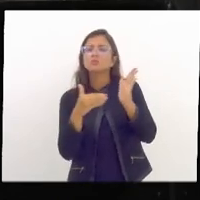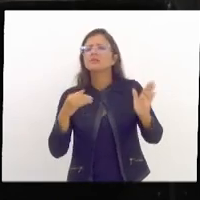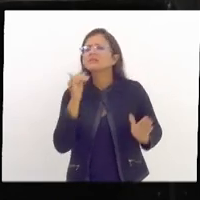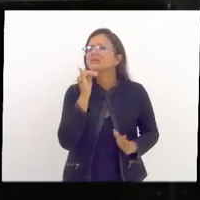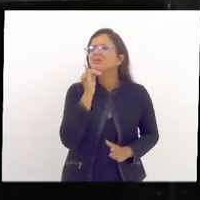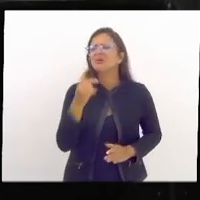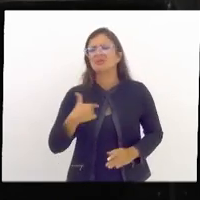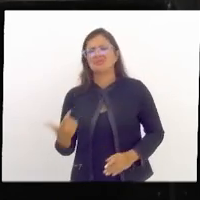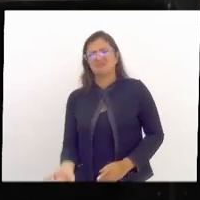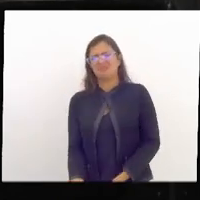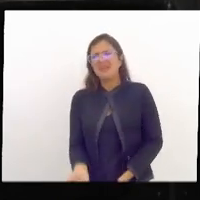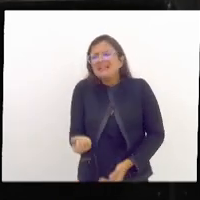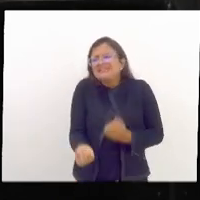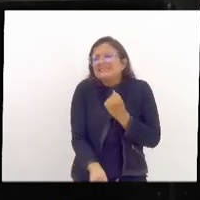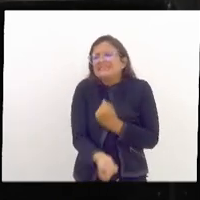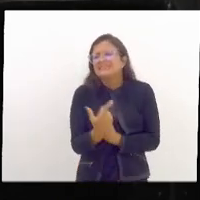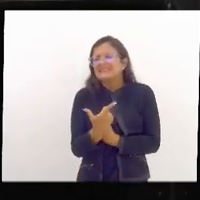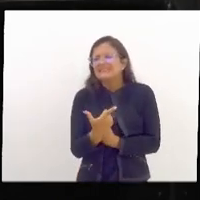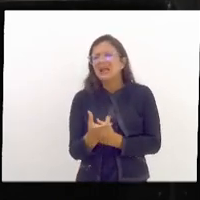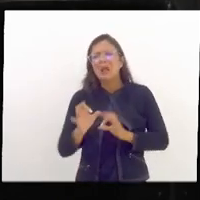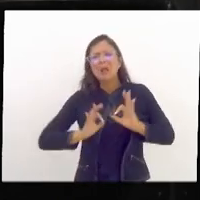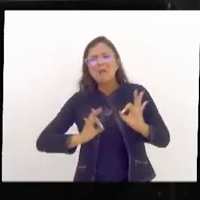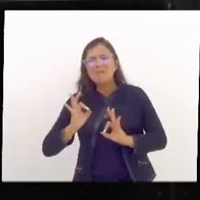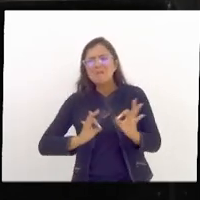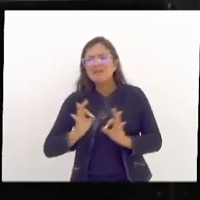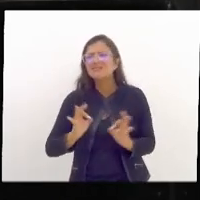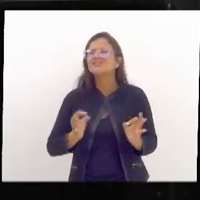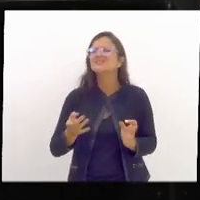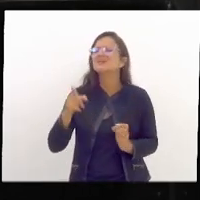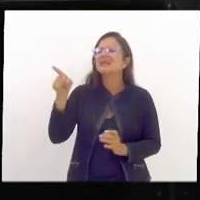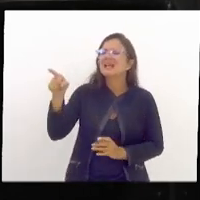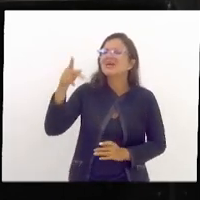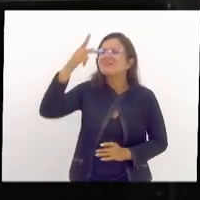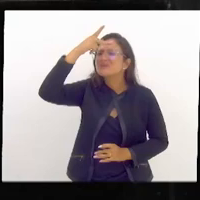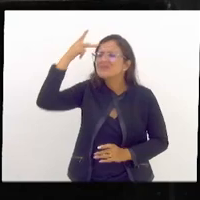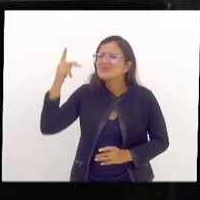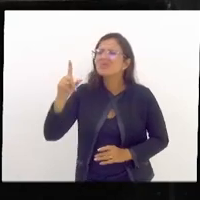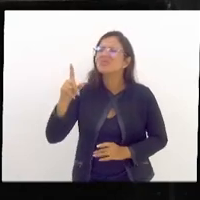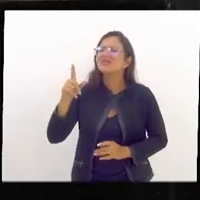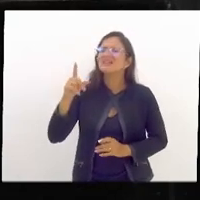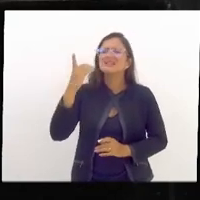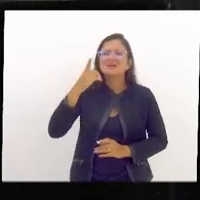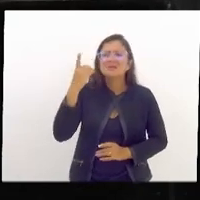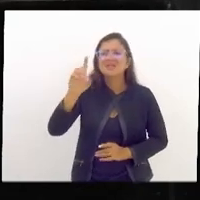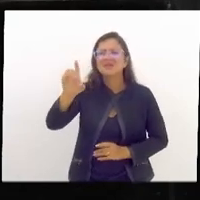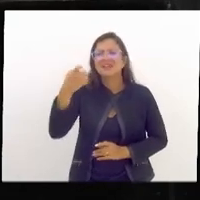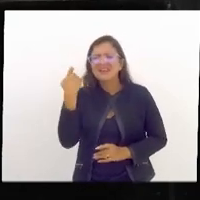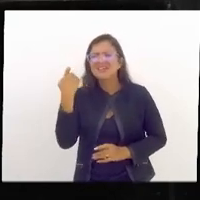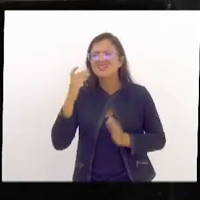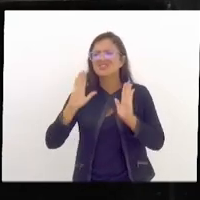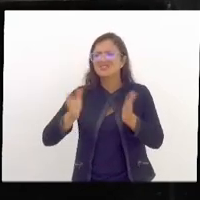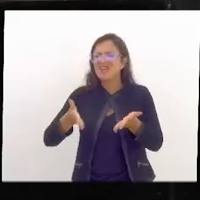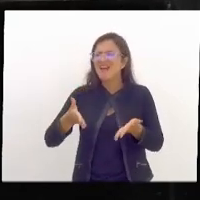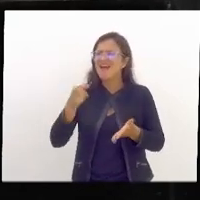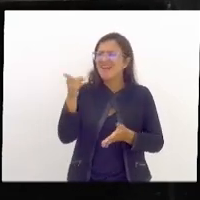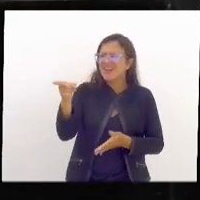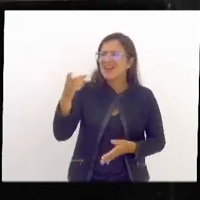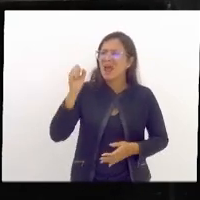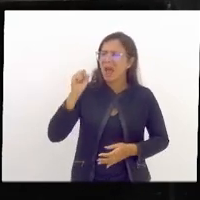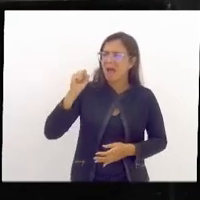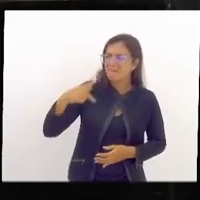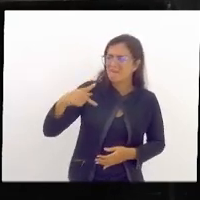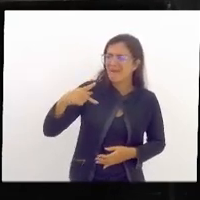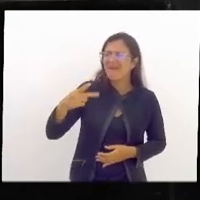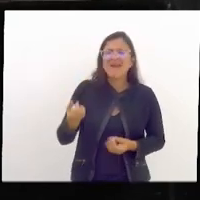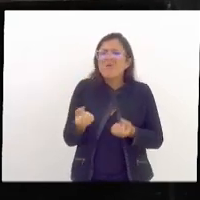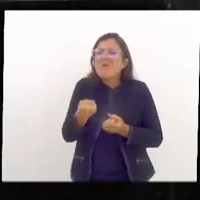Como é isso? Esse plano é estendido a ex-deputados já aposentados. Quem são esses